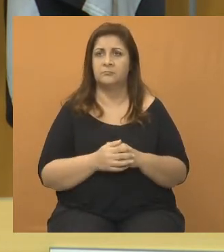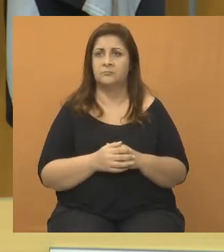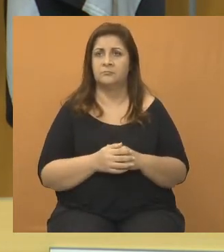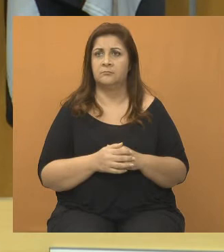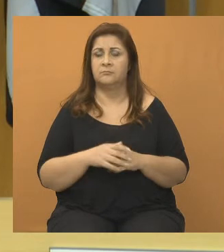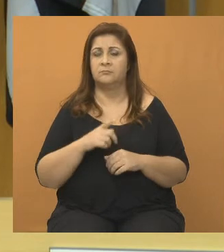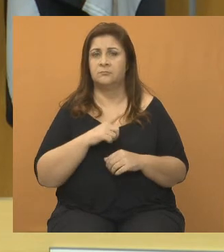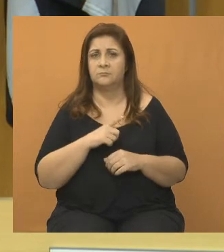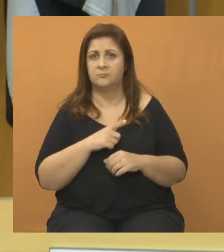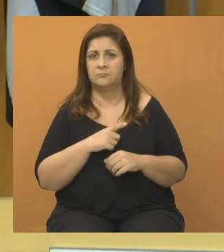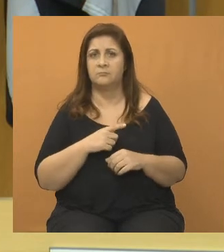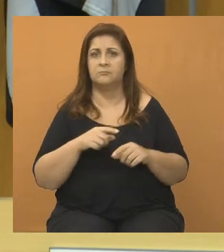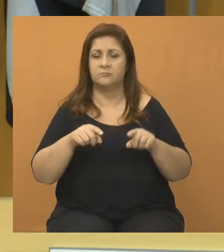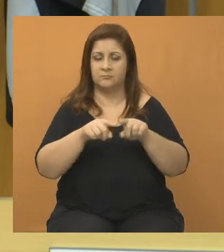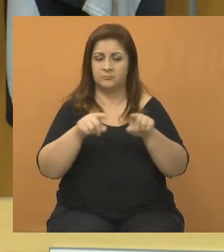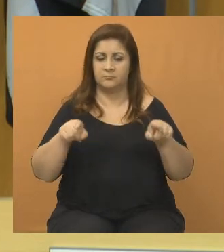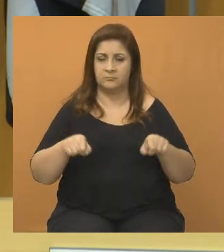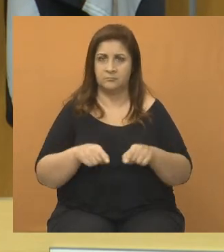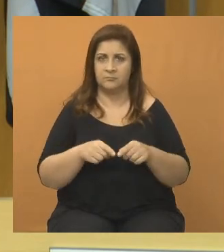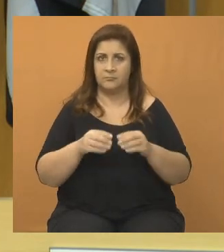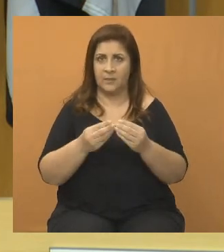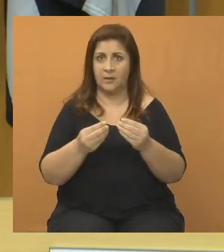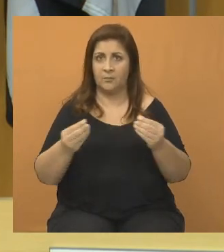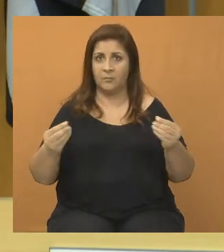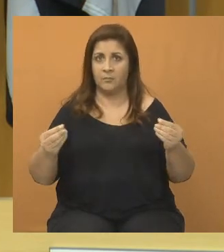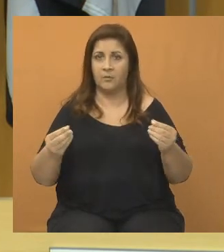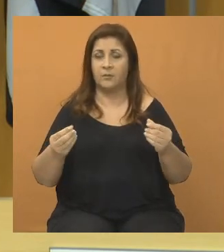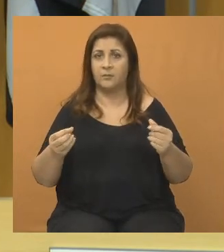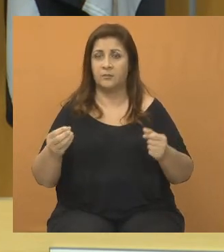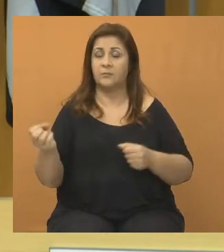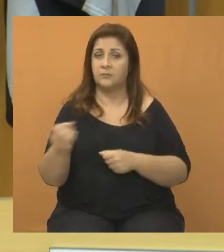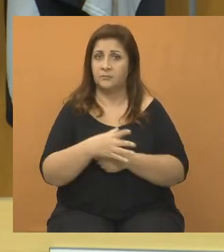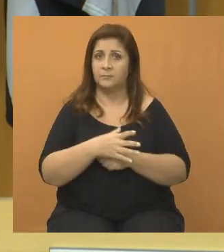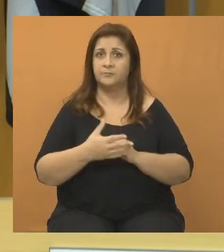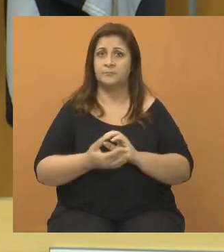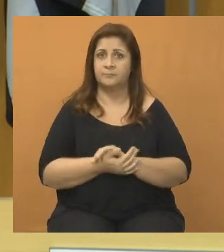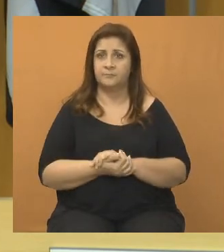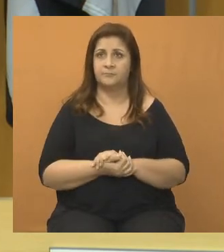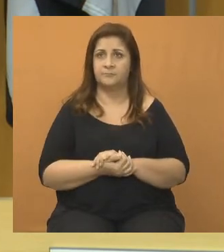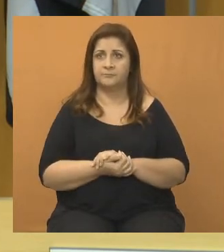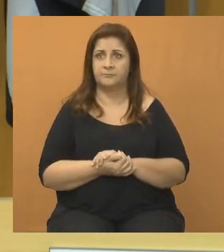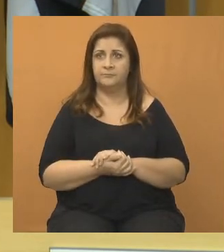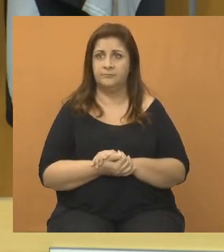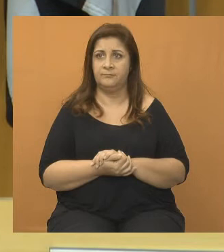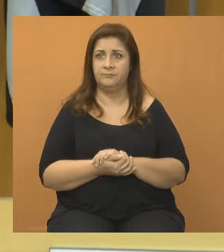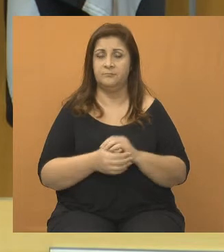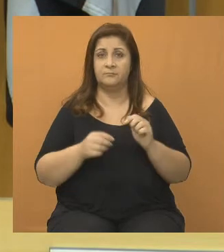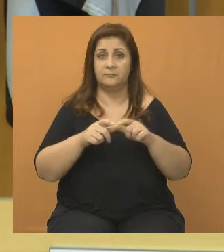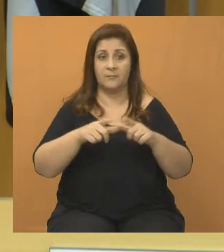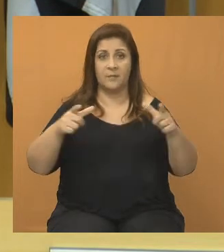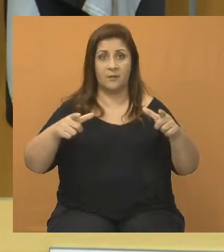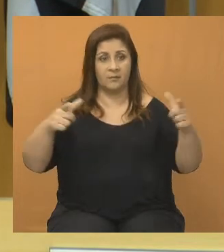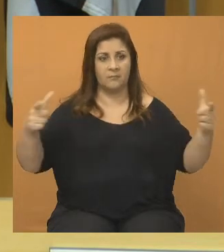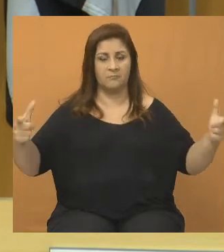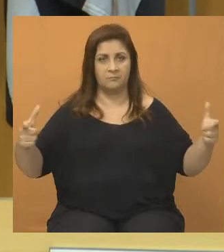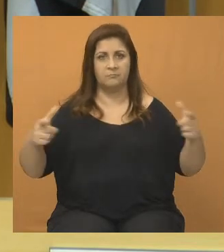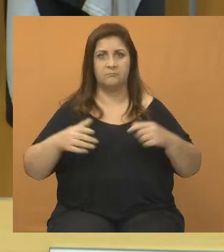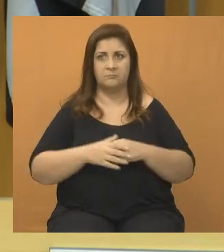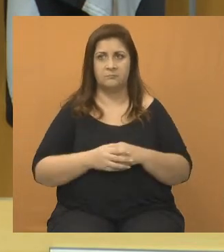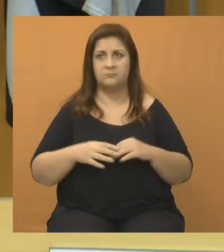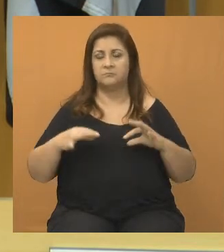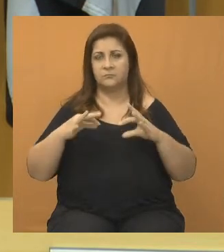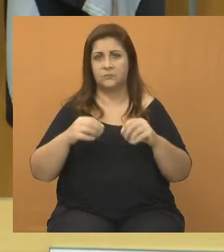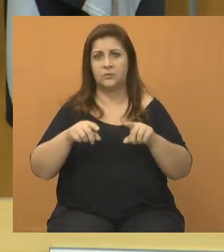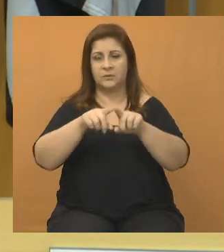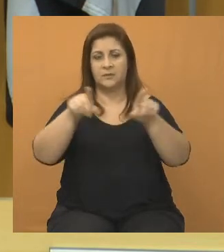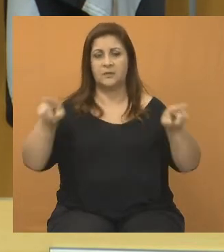a revitalização, uma expansão da revitalização, mas também uma expansão do aparelho urbano de